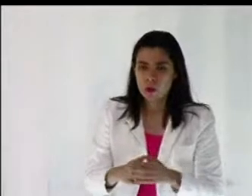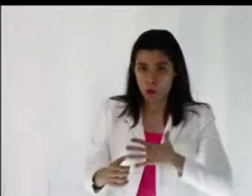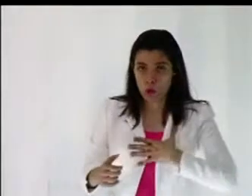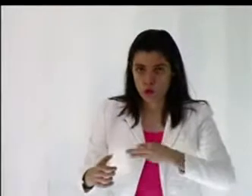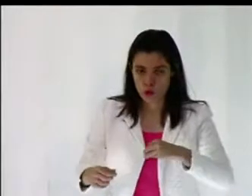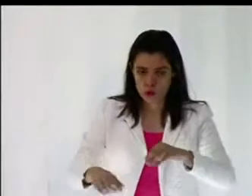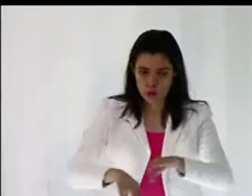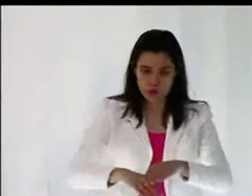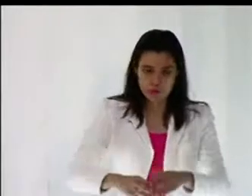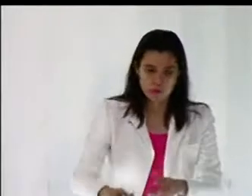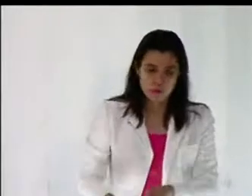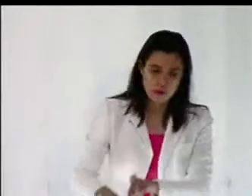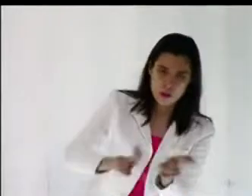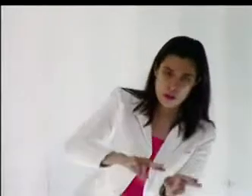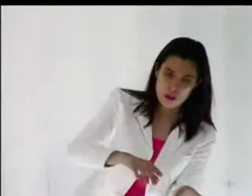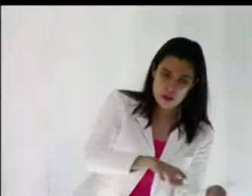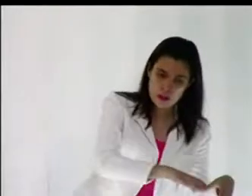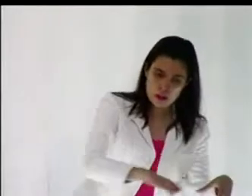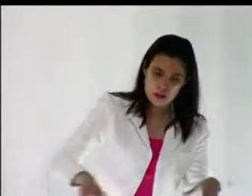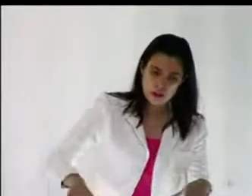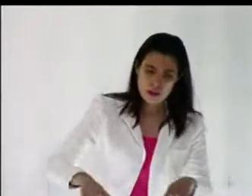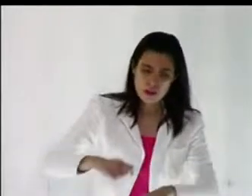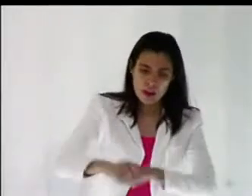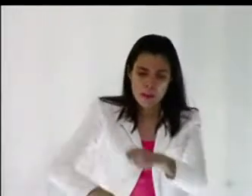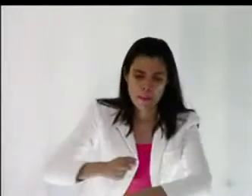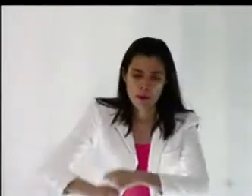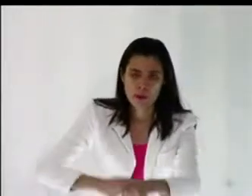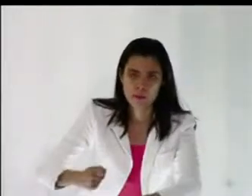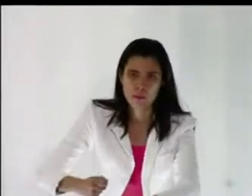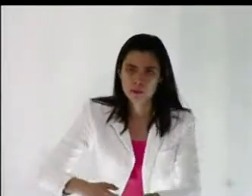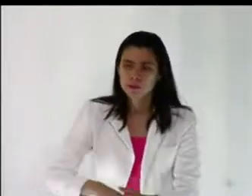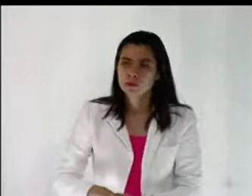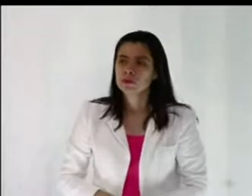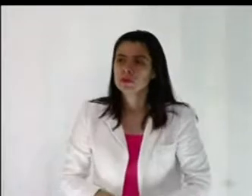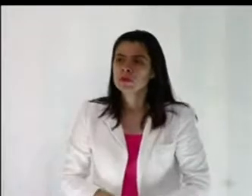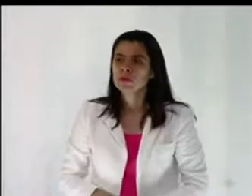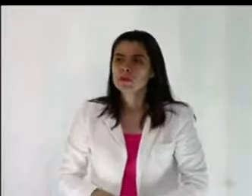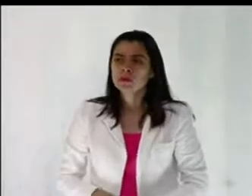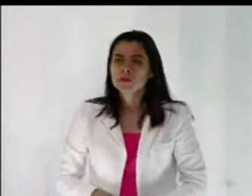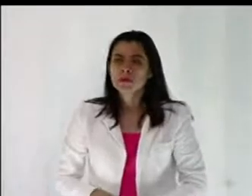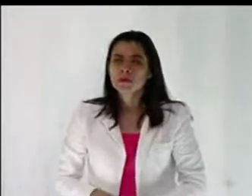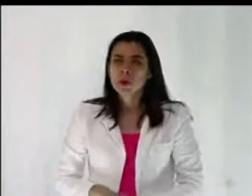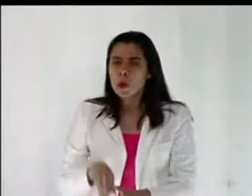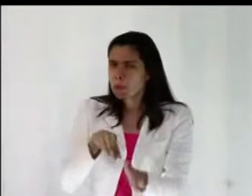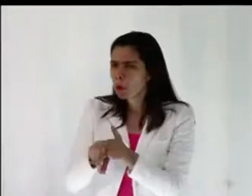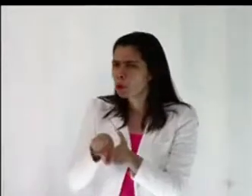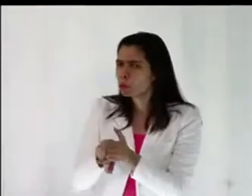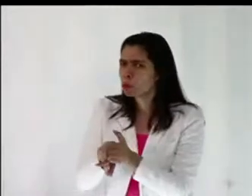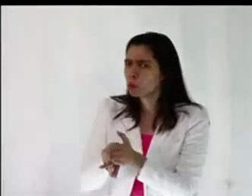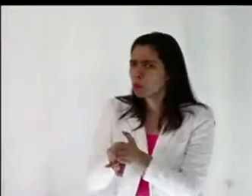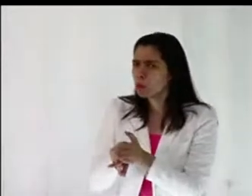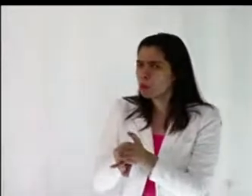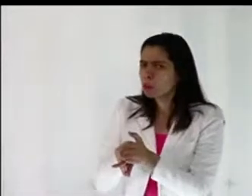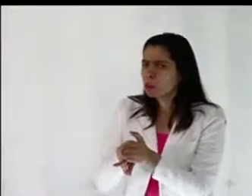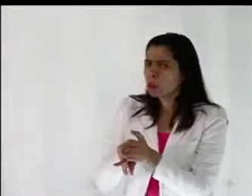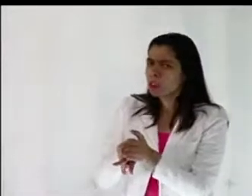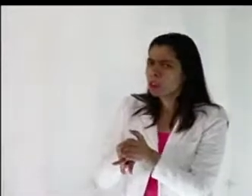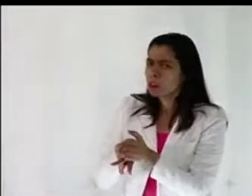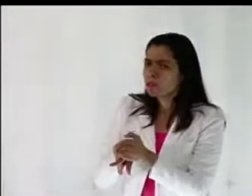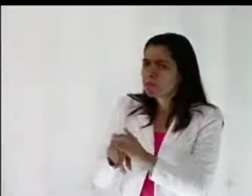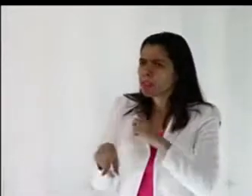pai, respondeu Abraão: Eis-me aqui, meu filho. Perguntou-lhe Isaque: Eis o fogo e a